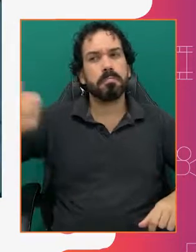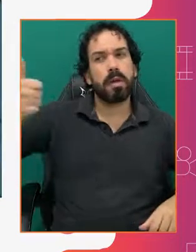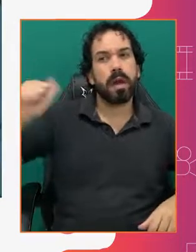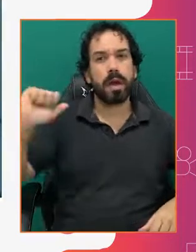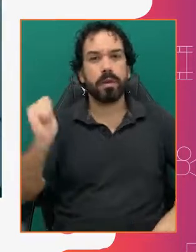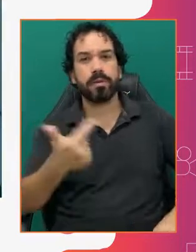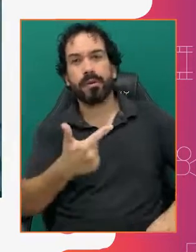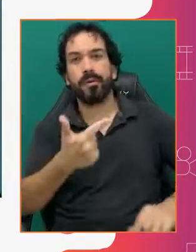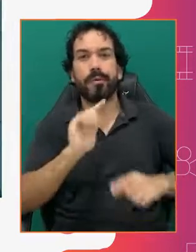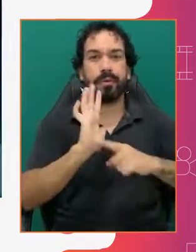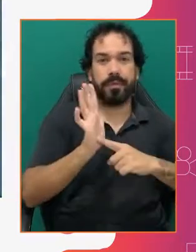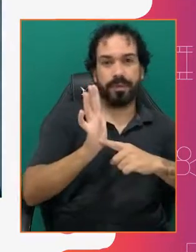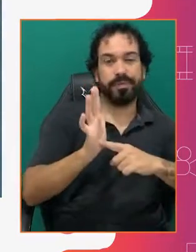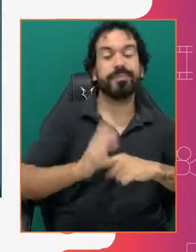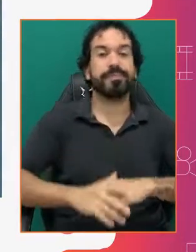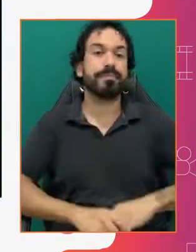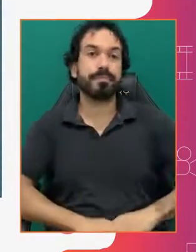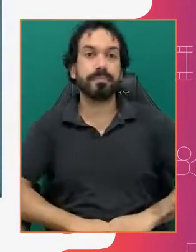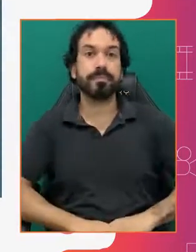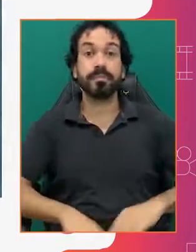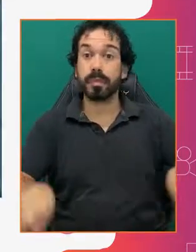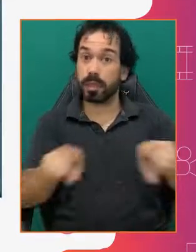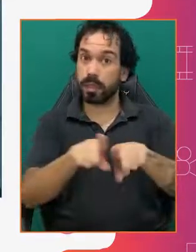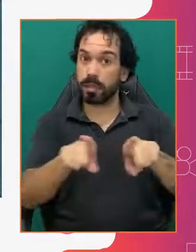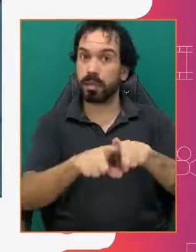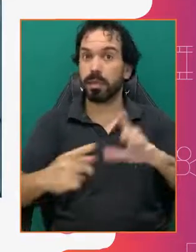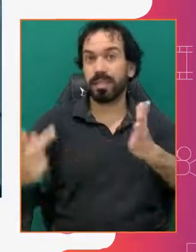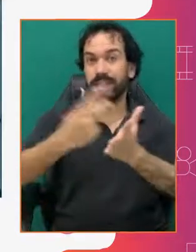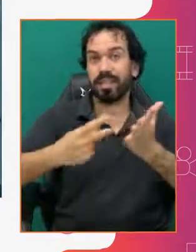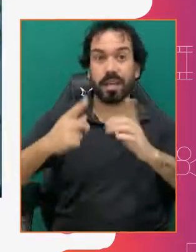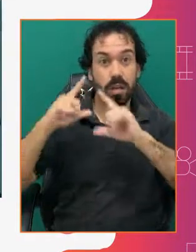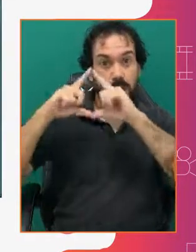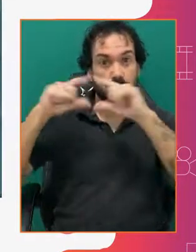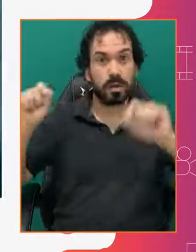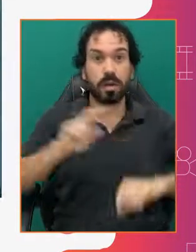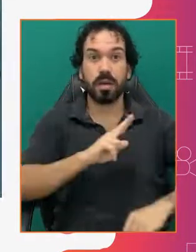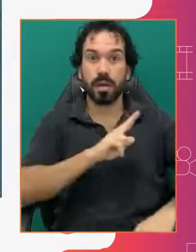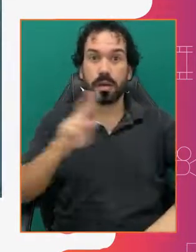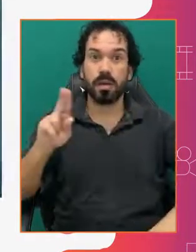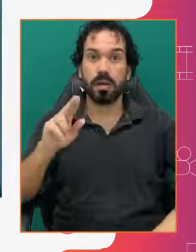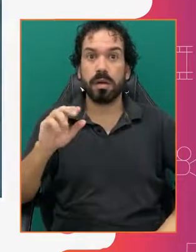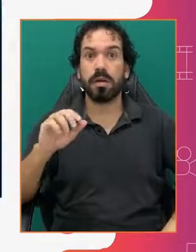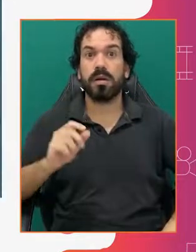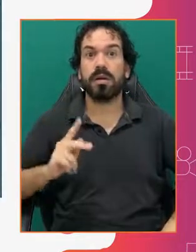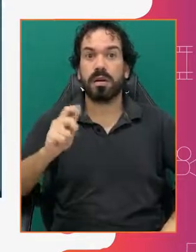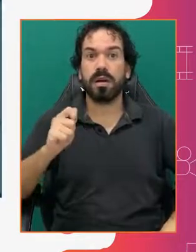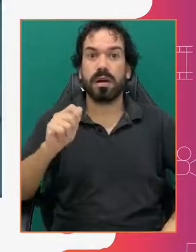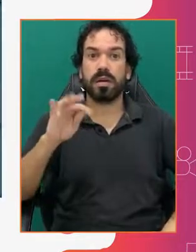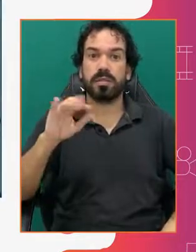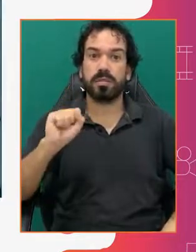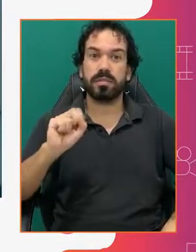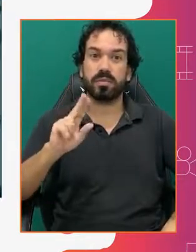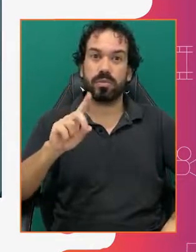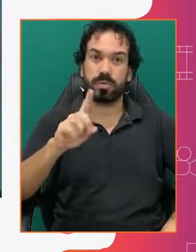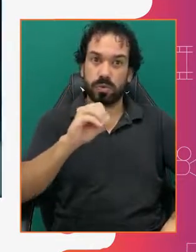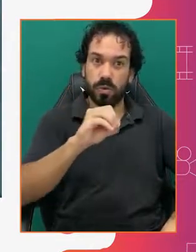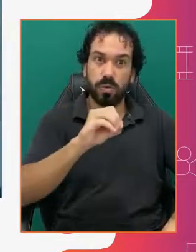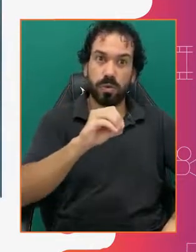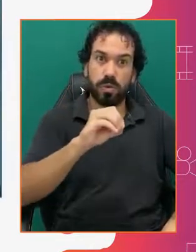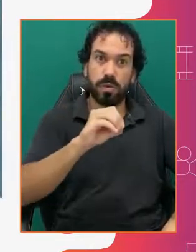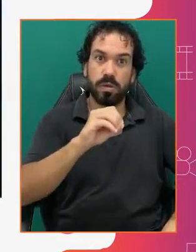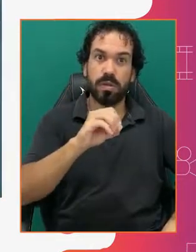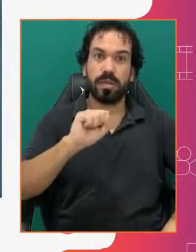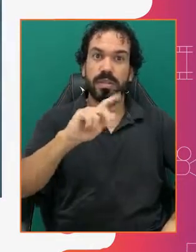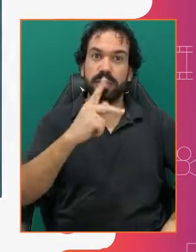primeiro filme de animação. Tem também o desenho japonês chamado Katsudo Sashin, que foi